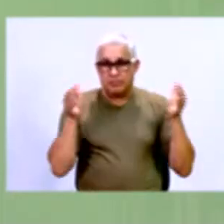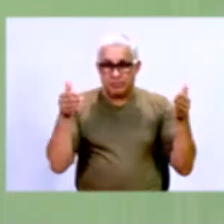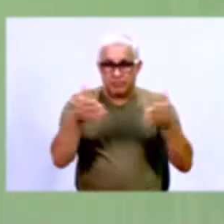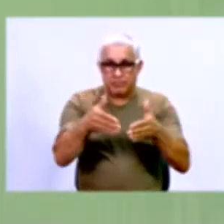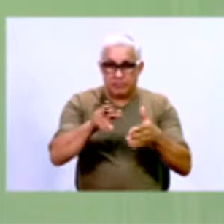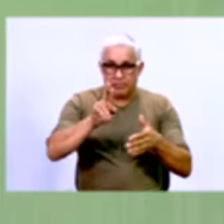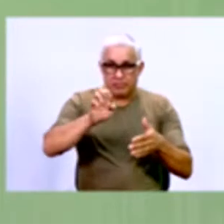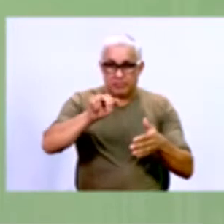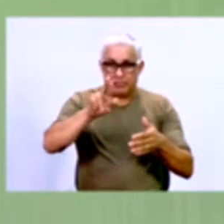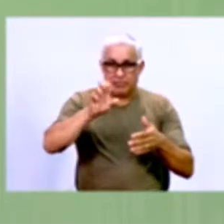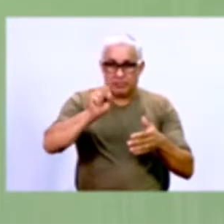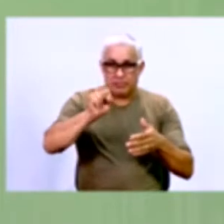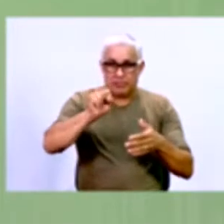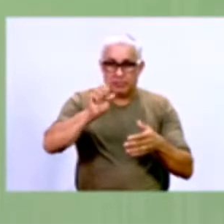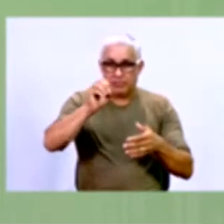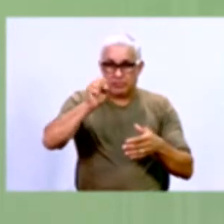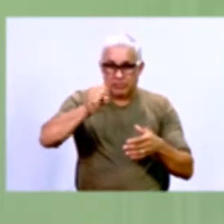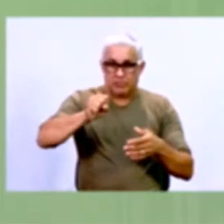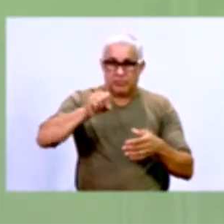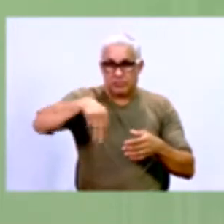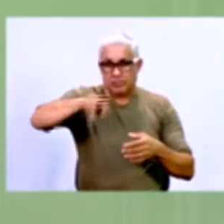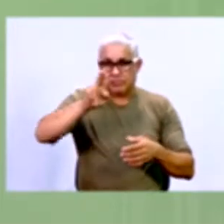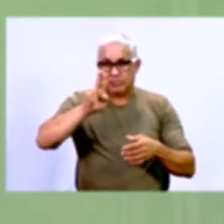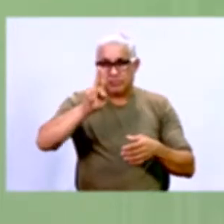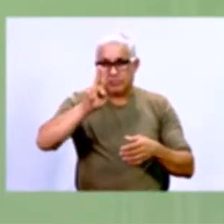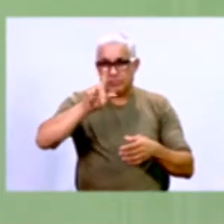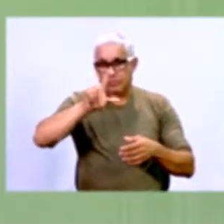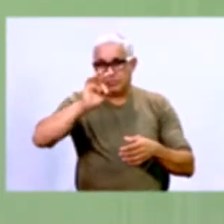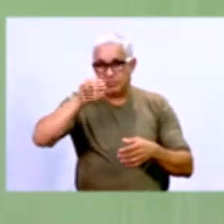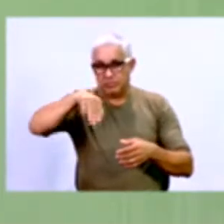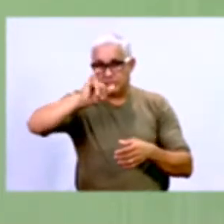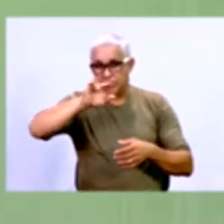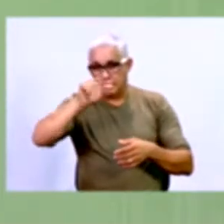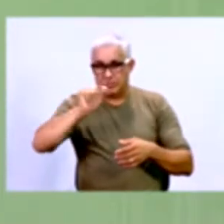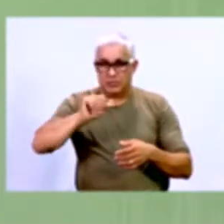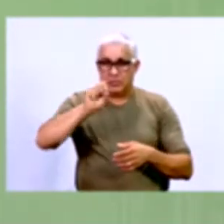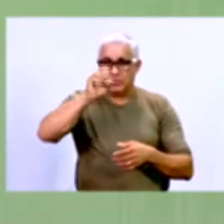recurso multimídia som. Então, hoje nós vamos trabalhar com som.